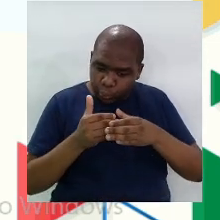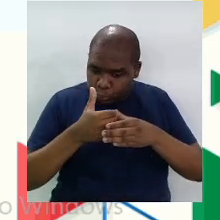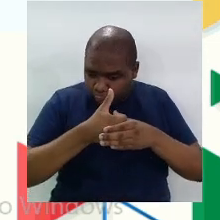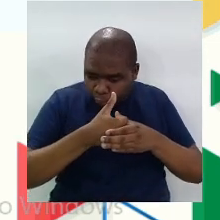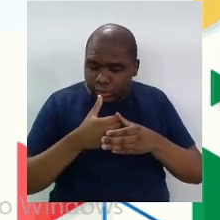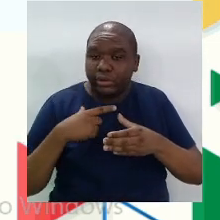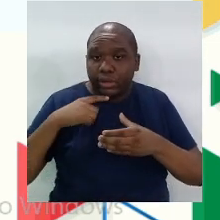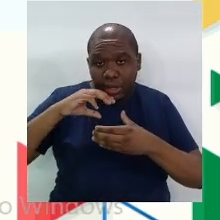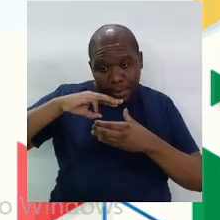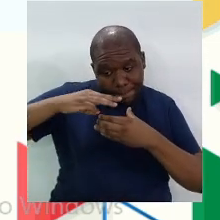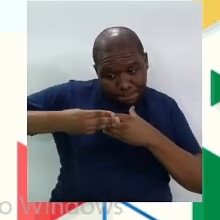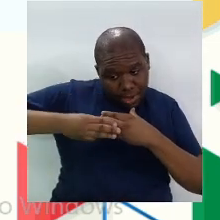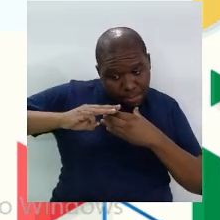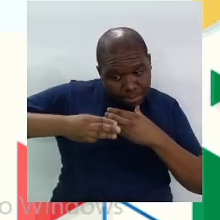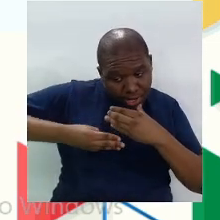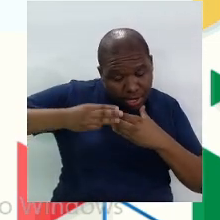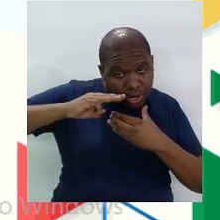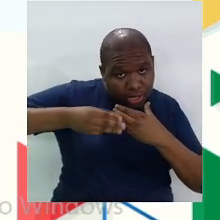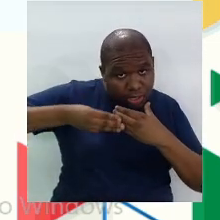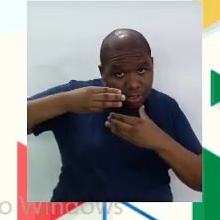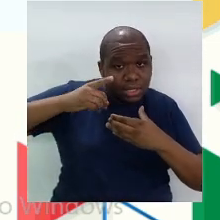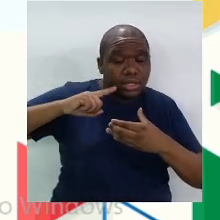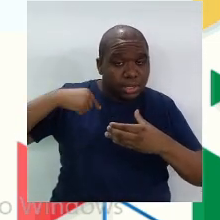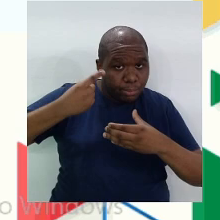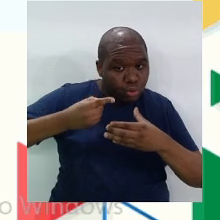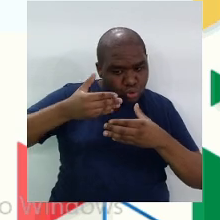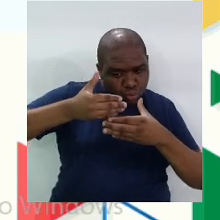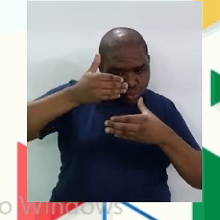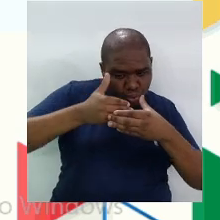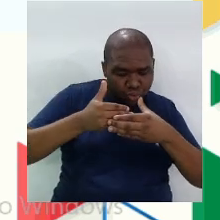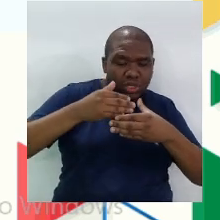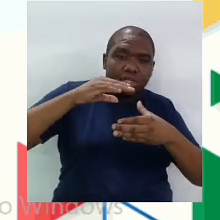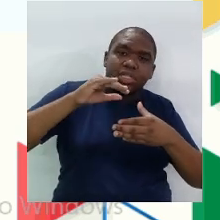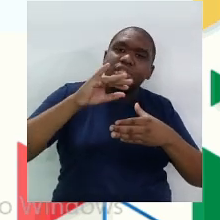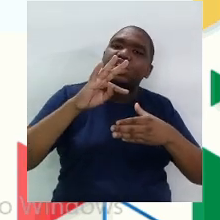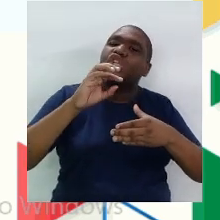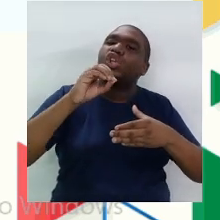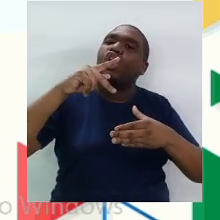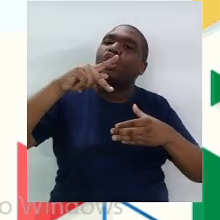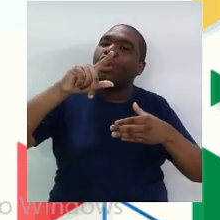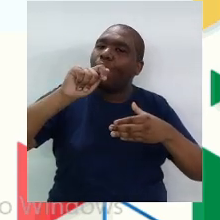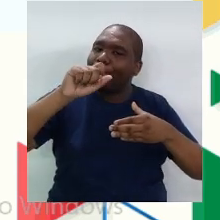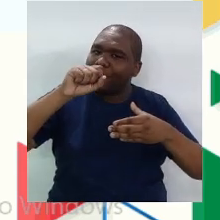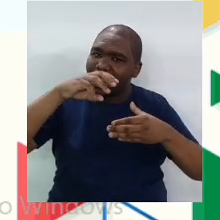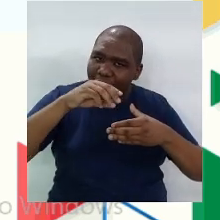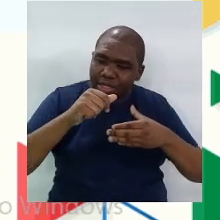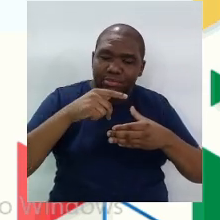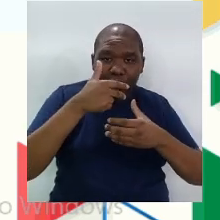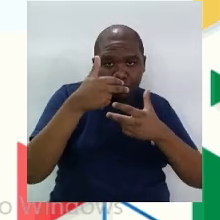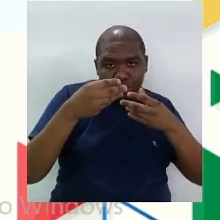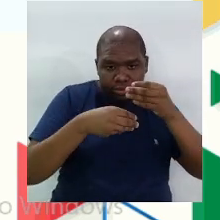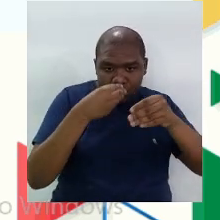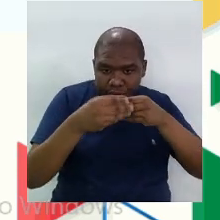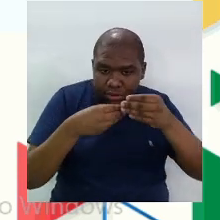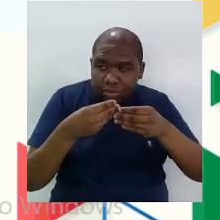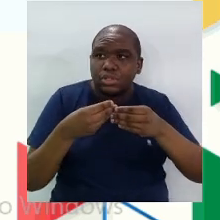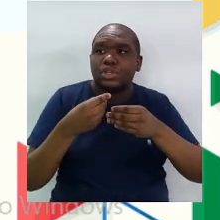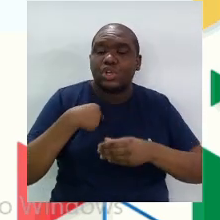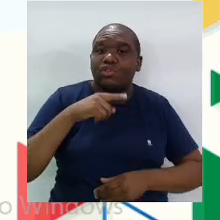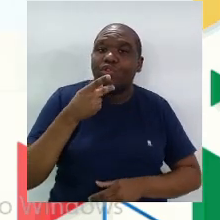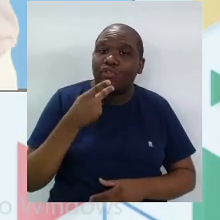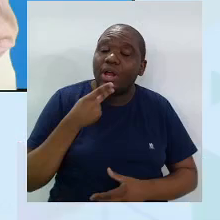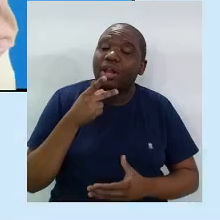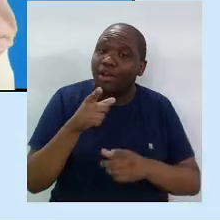membrana plasmática, existe o citoplasma, o citoesqueleto, as organelas, que eu vou falar